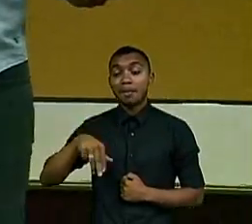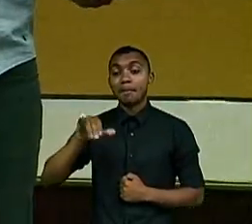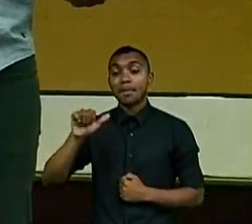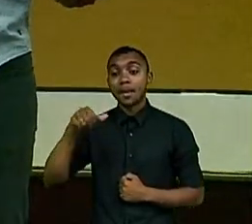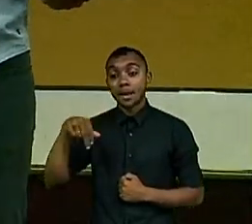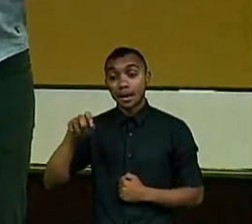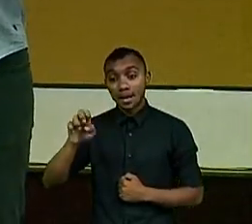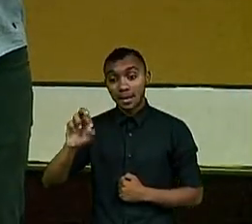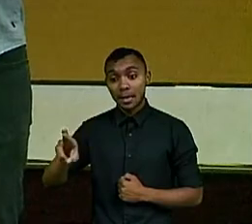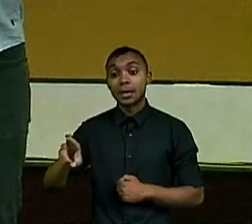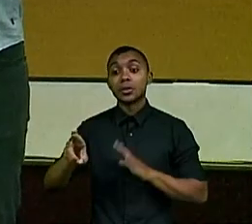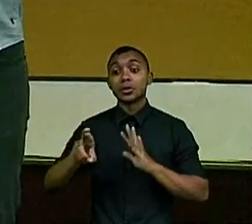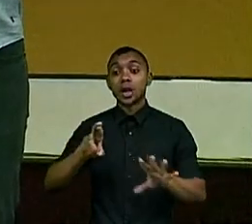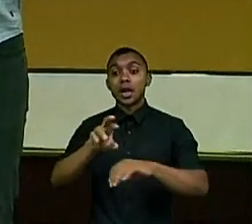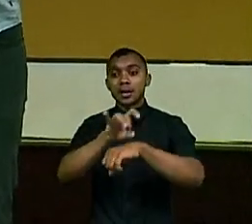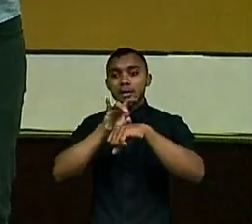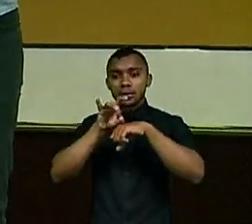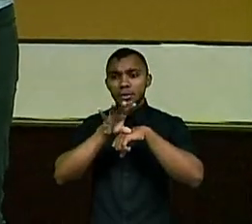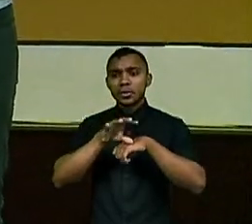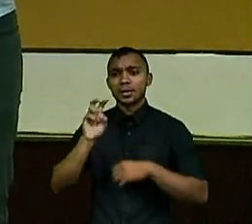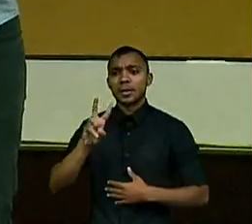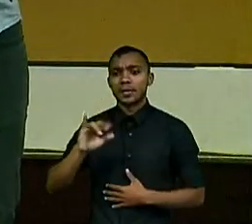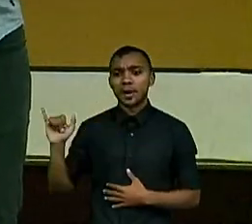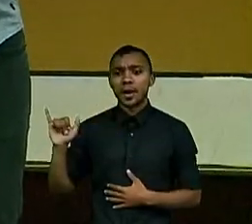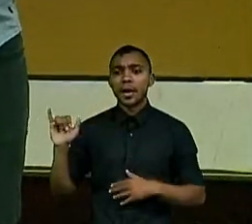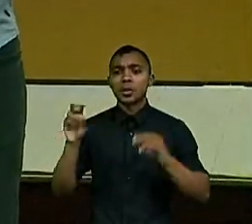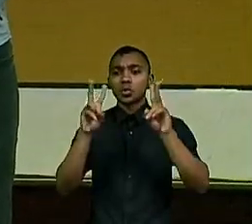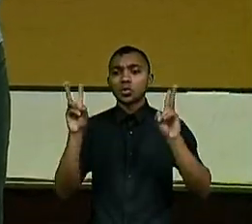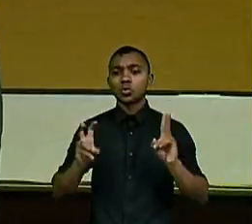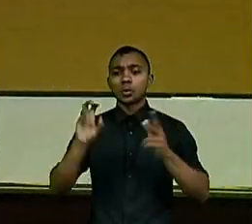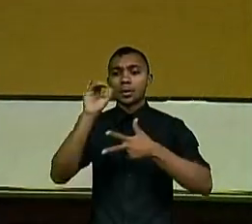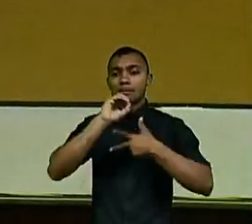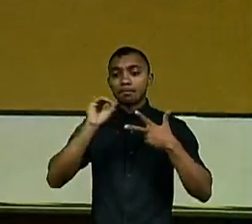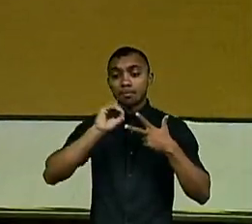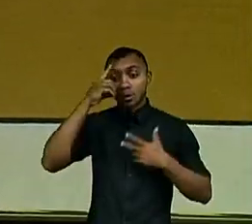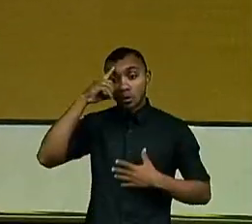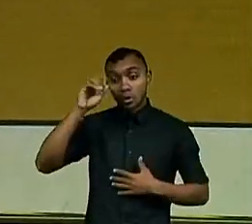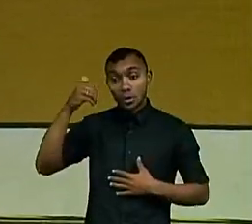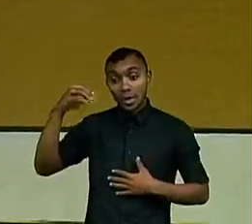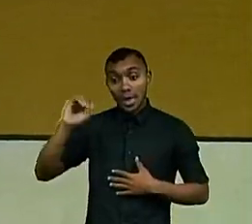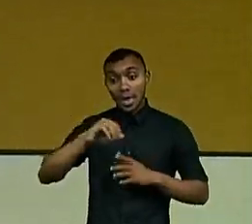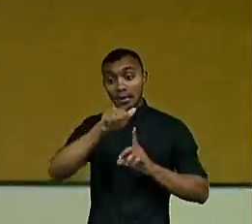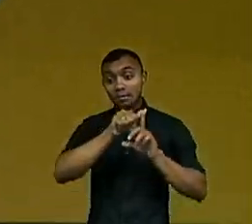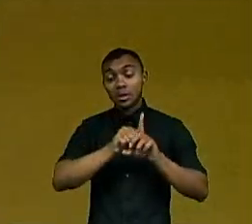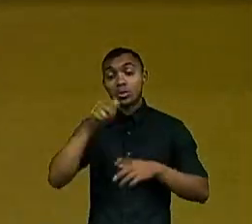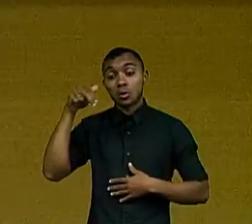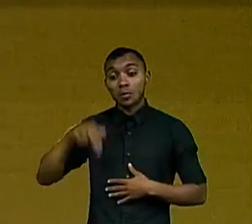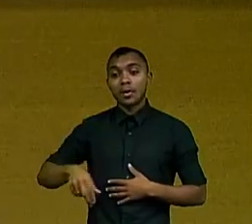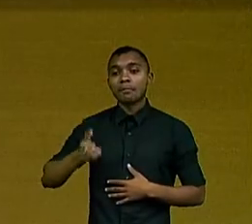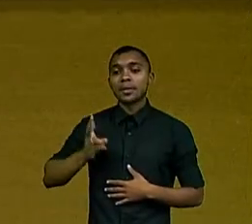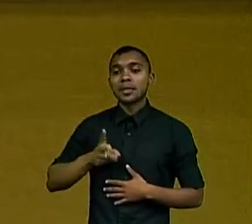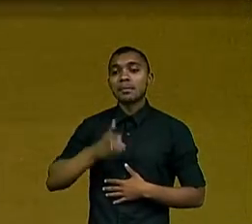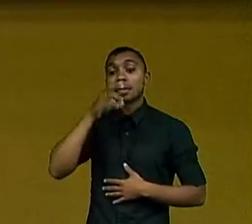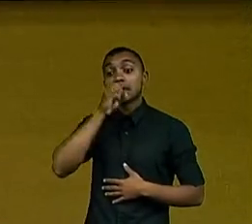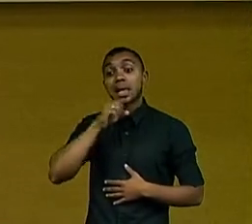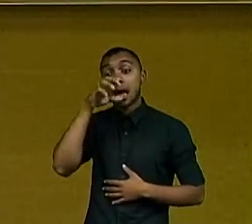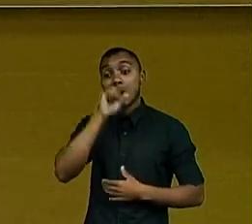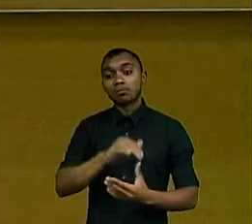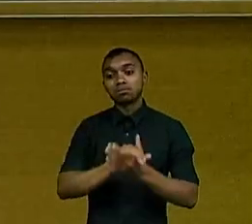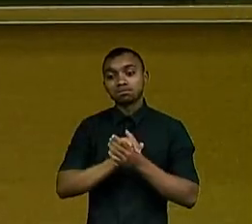legal né com dicas para o Enem dia 10 de novembro e todo sábado teremos sorteio aqui